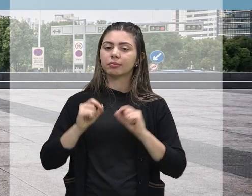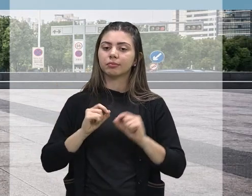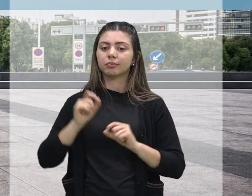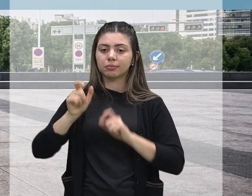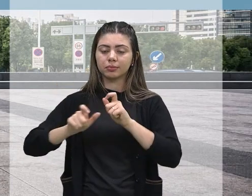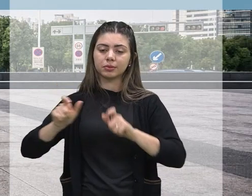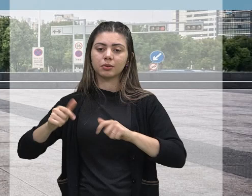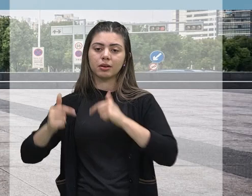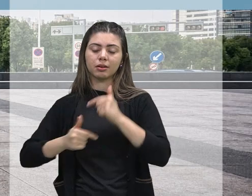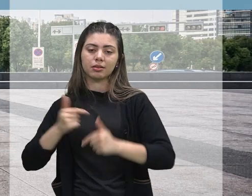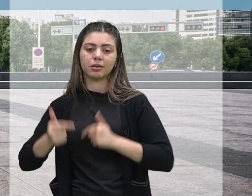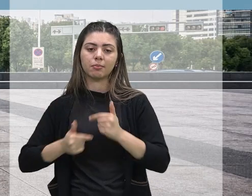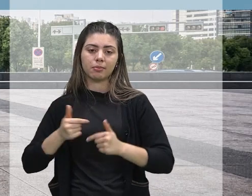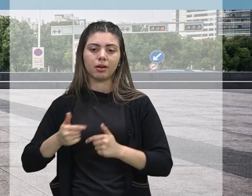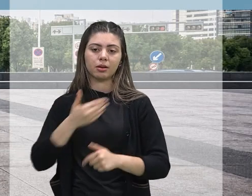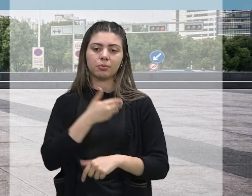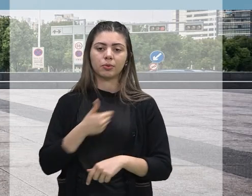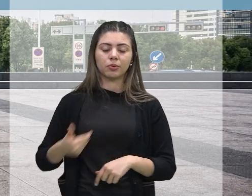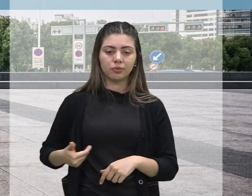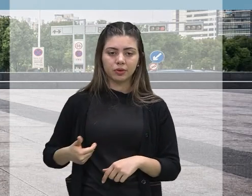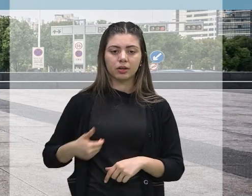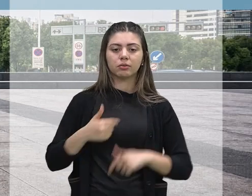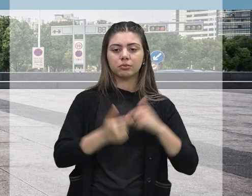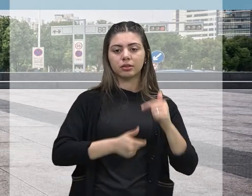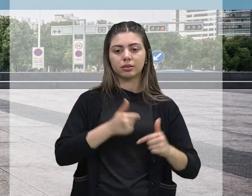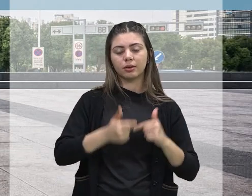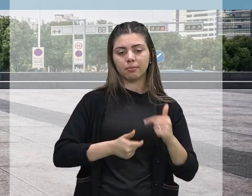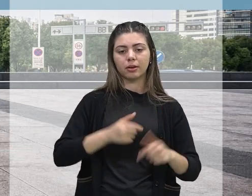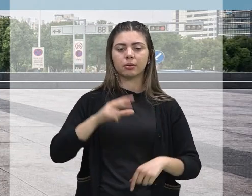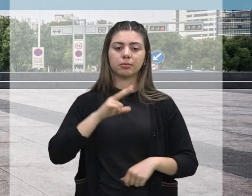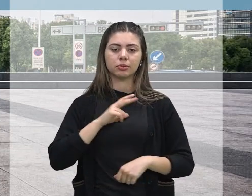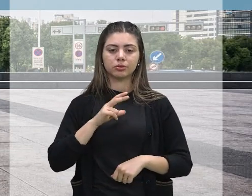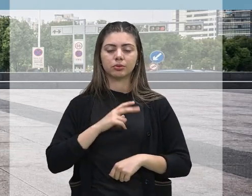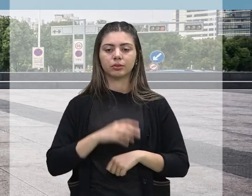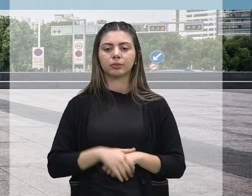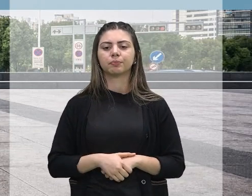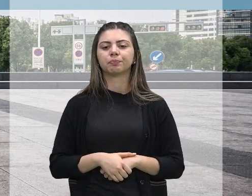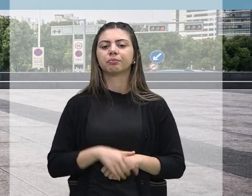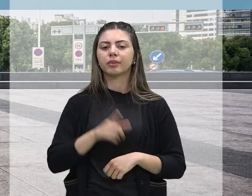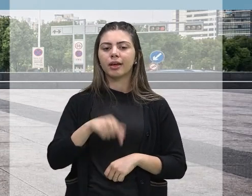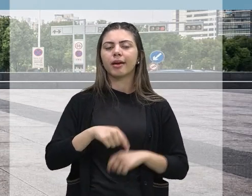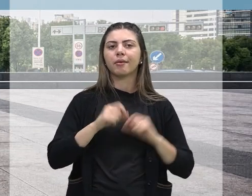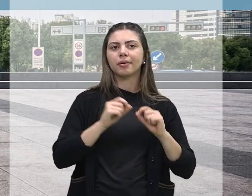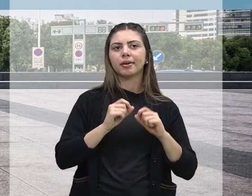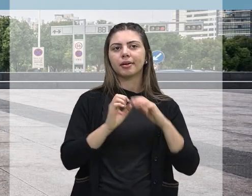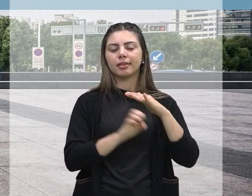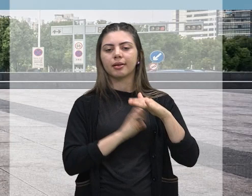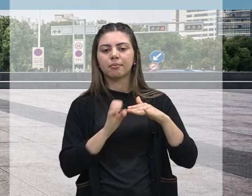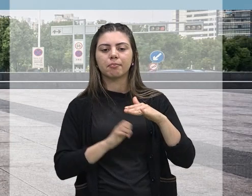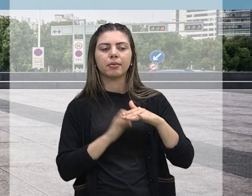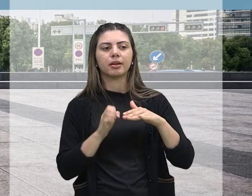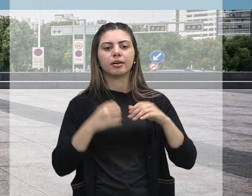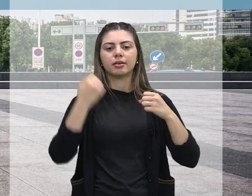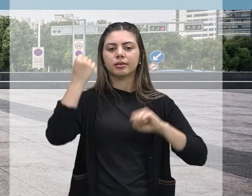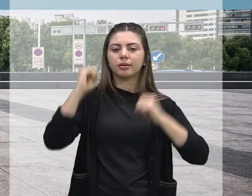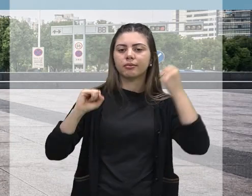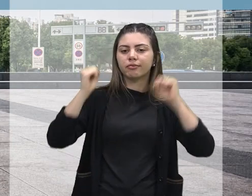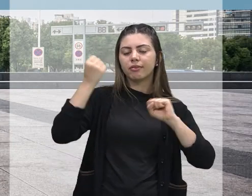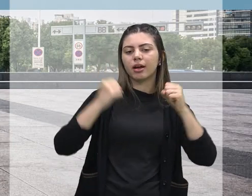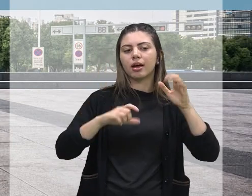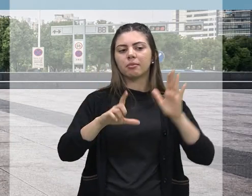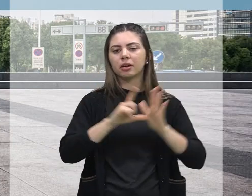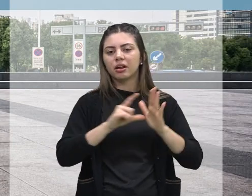trabalhadores públicos e os privados. Os privados, nós já vimos aí, são nas grandes empresas, nas lojas, comércios,